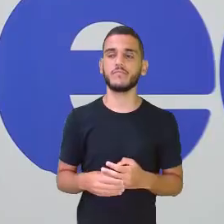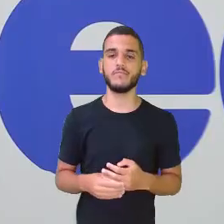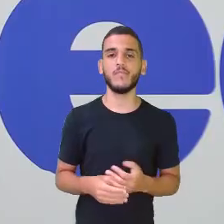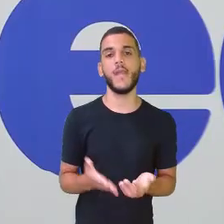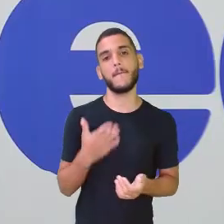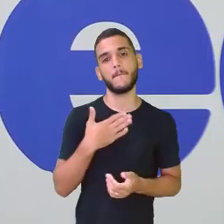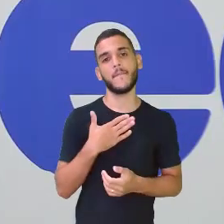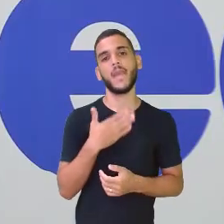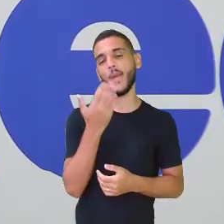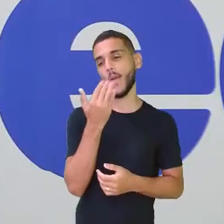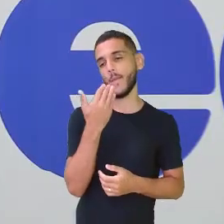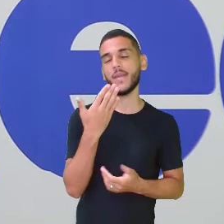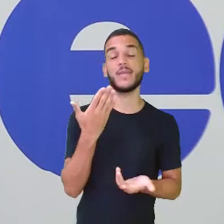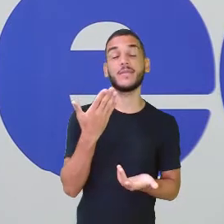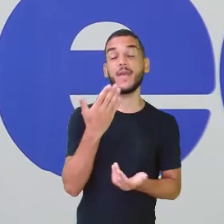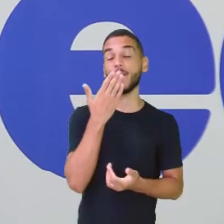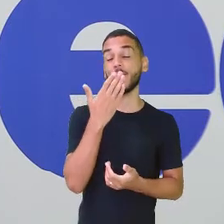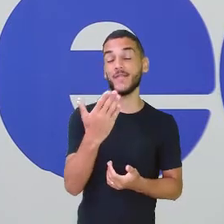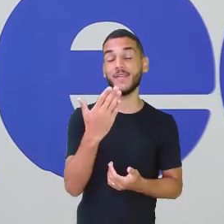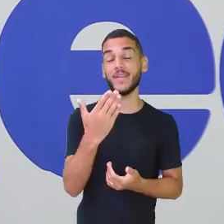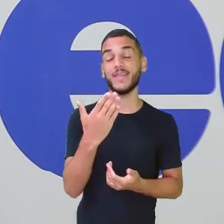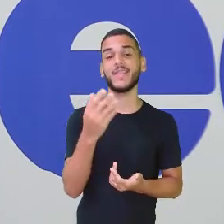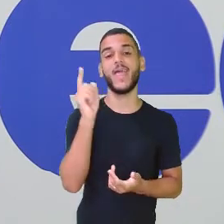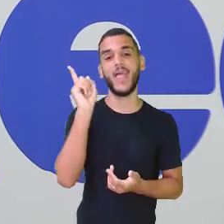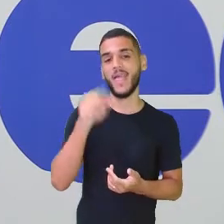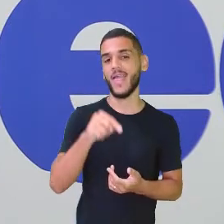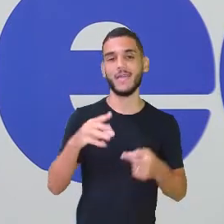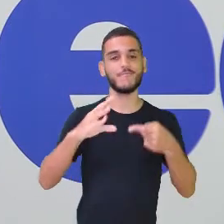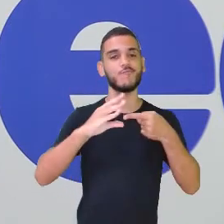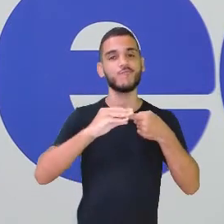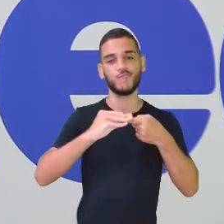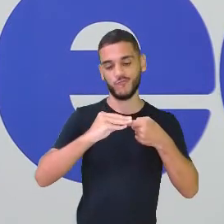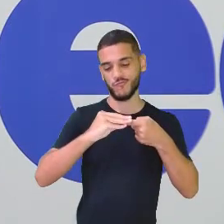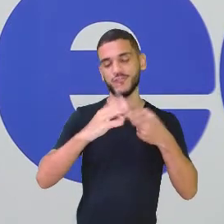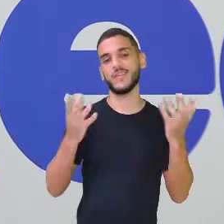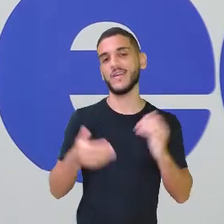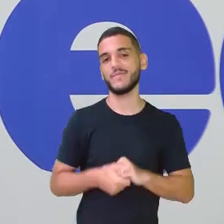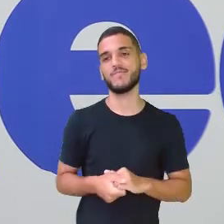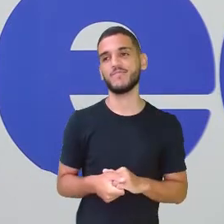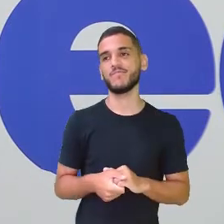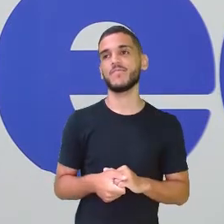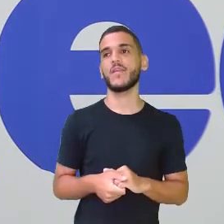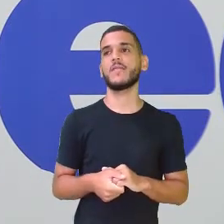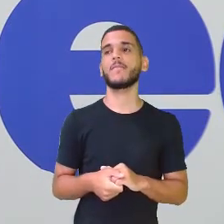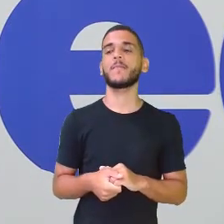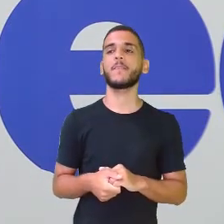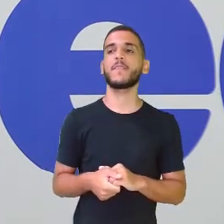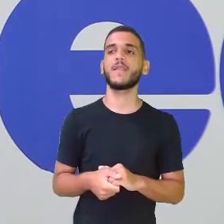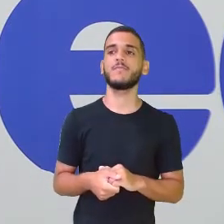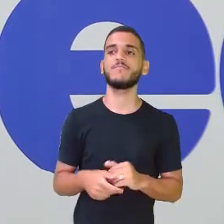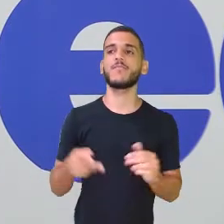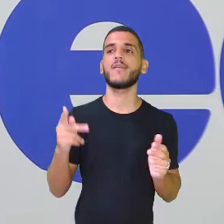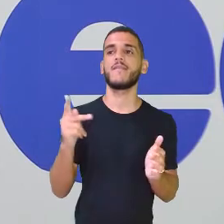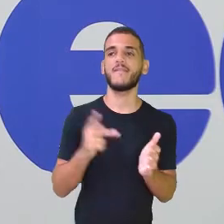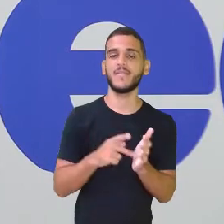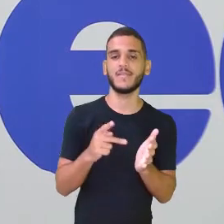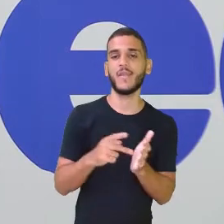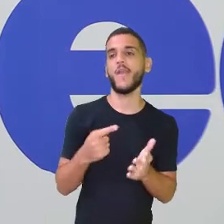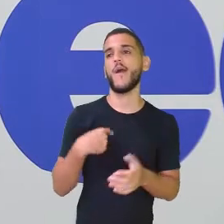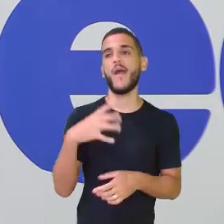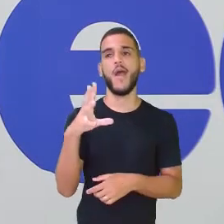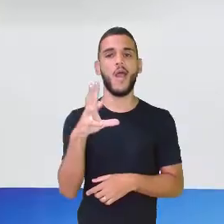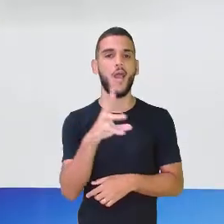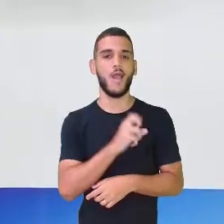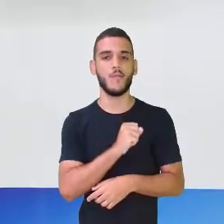Impossível não pensar em coxinha e lembrar da professora Sinara, que realmente é uma das comidas que ela mais gosta. Coxinha e café.